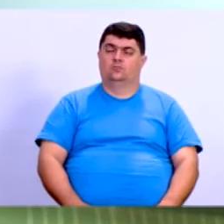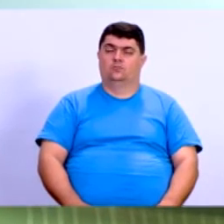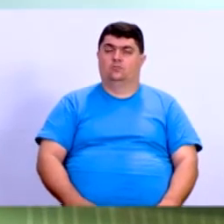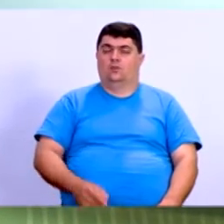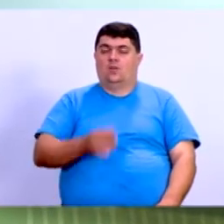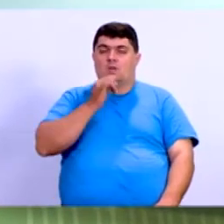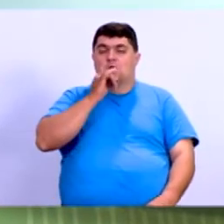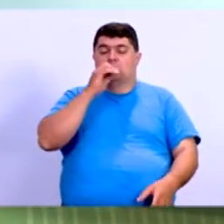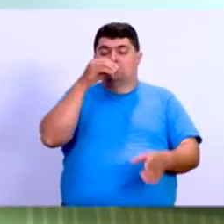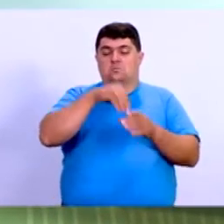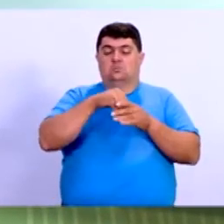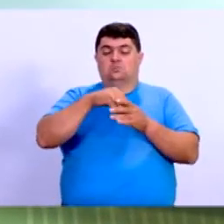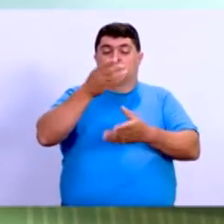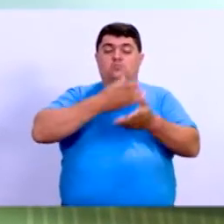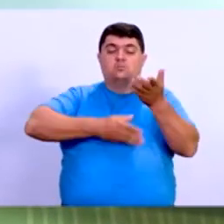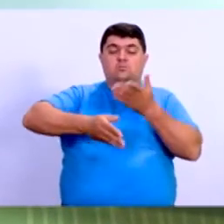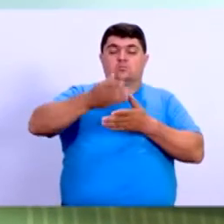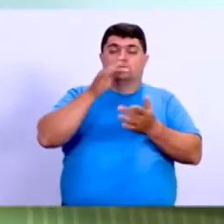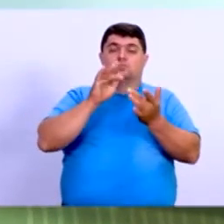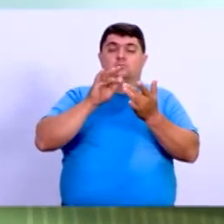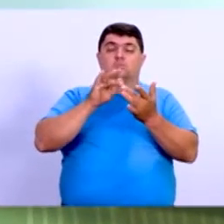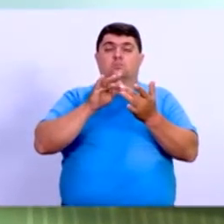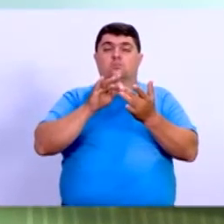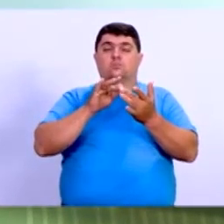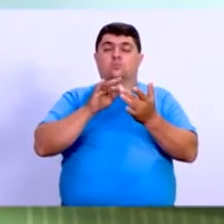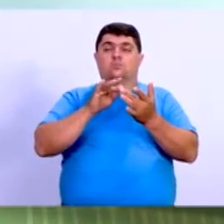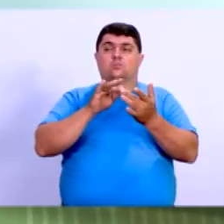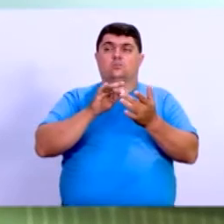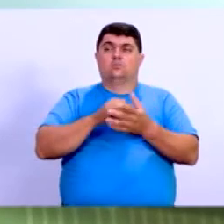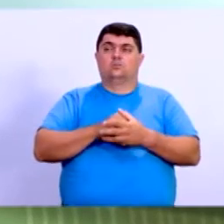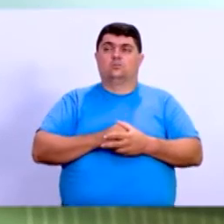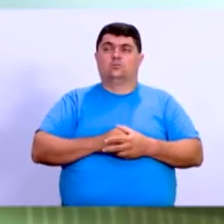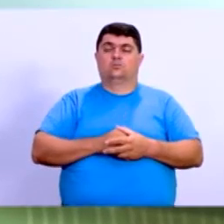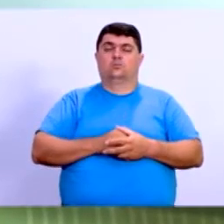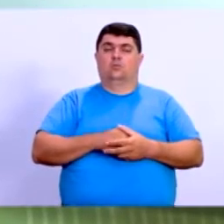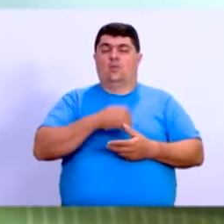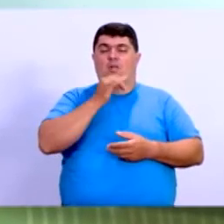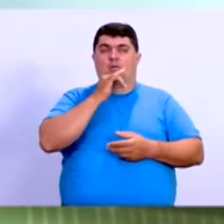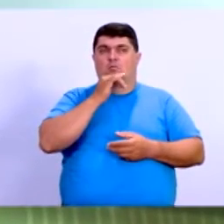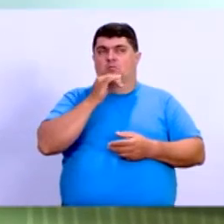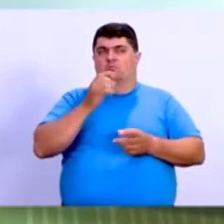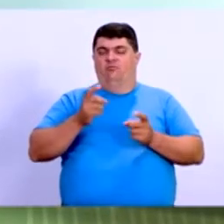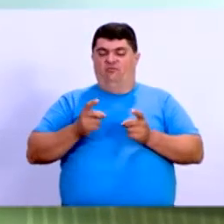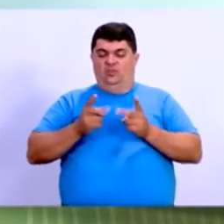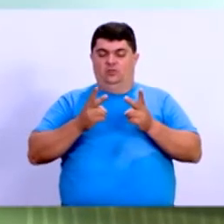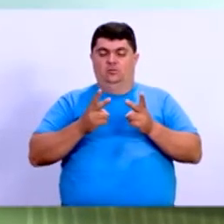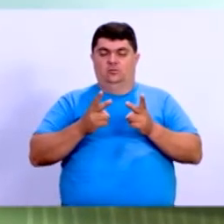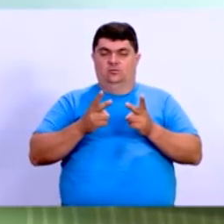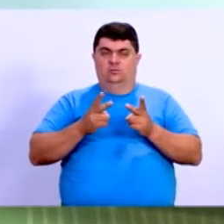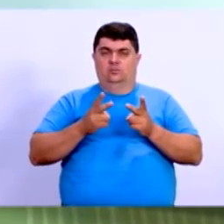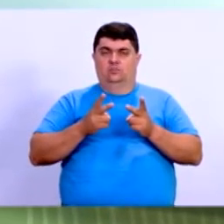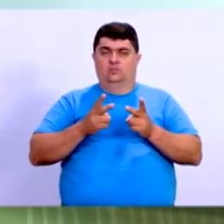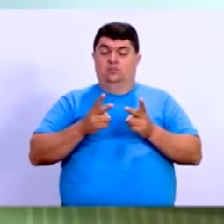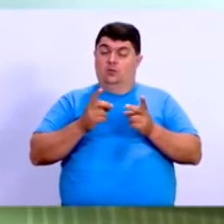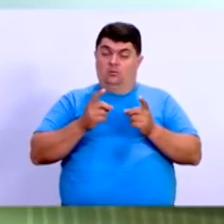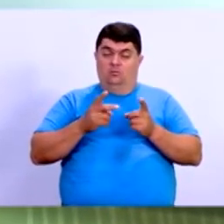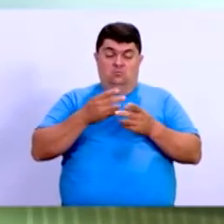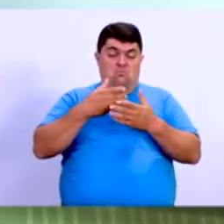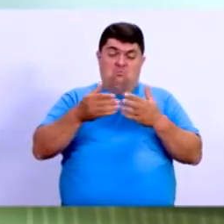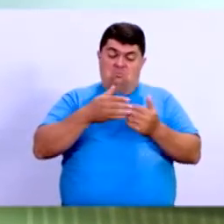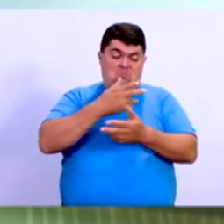Dentro desse relacionamento aí, quando eu efetuo uma venda, eu vendo